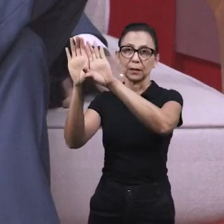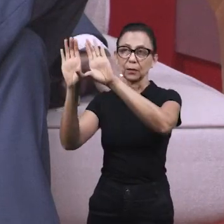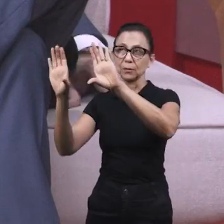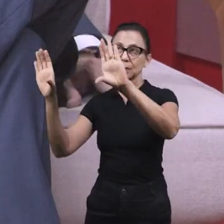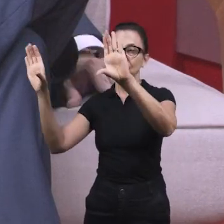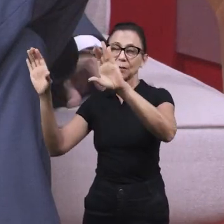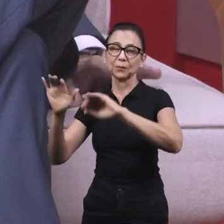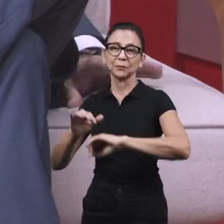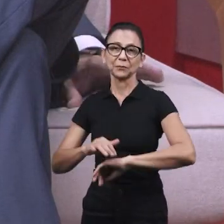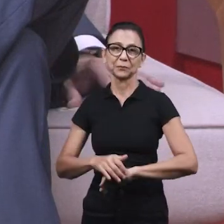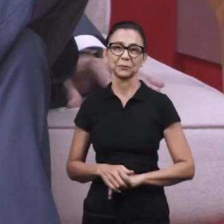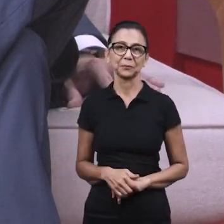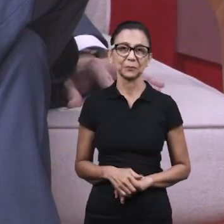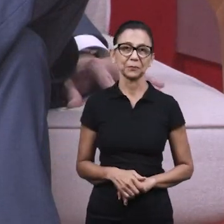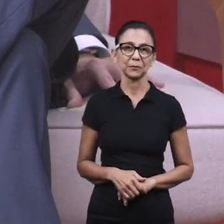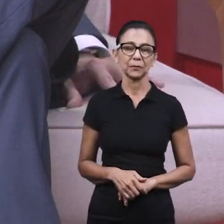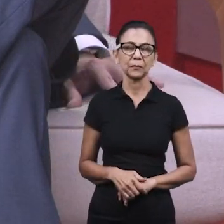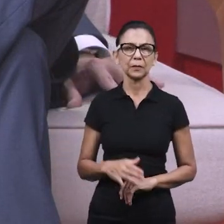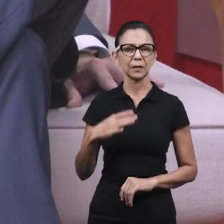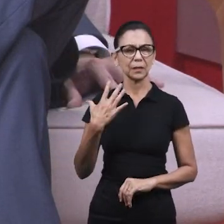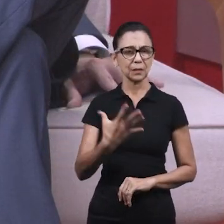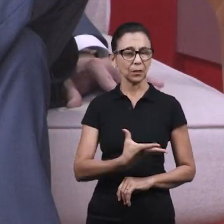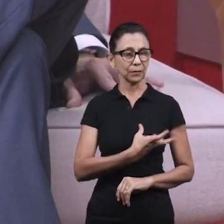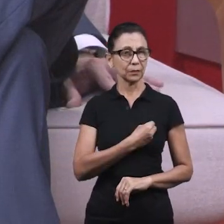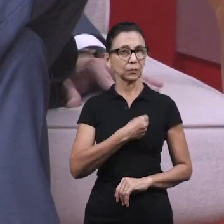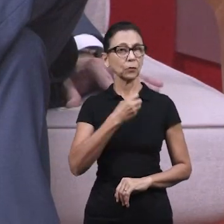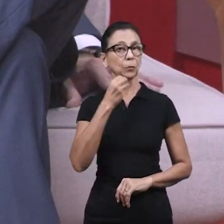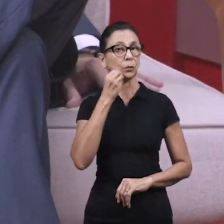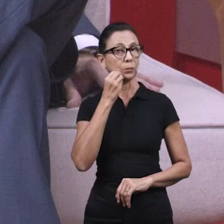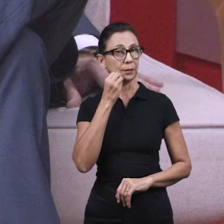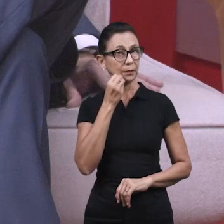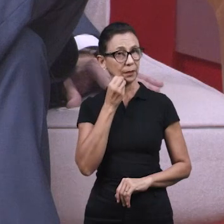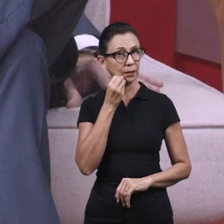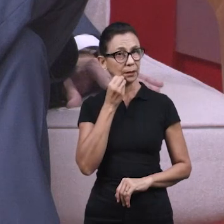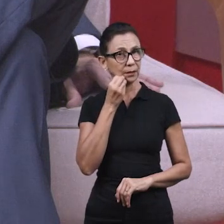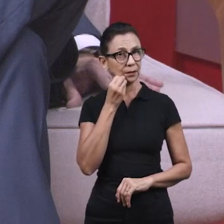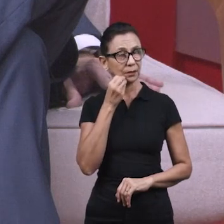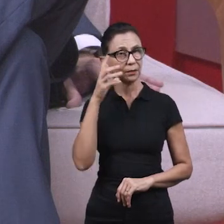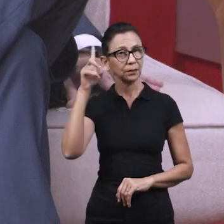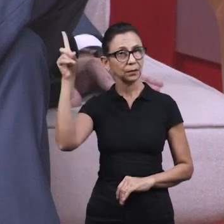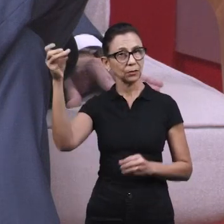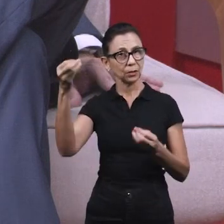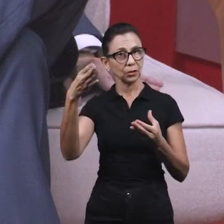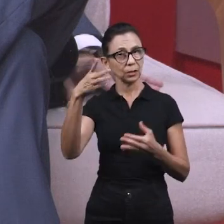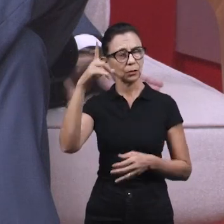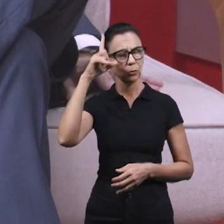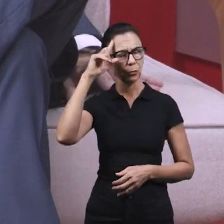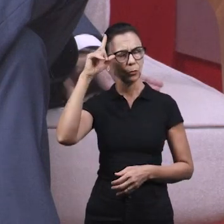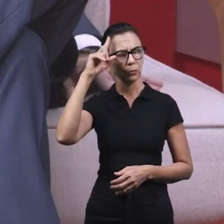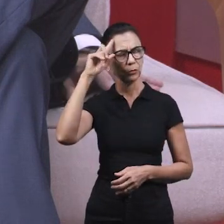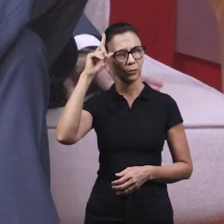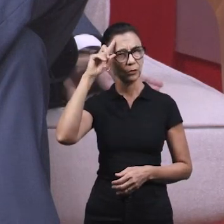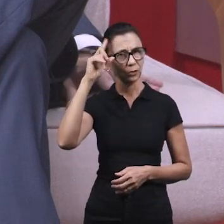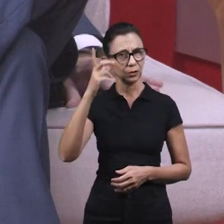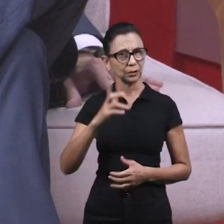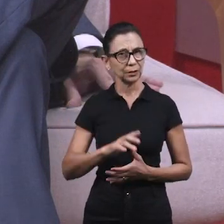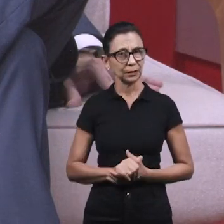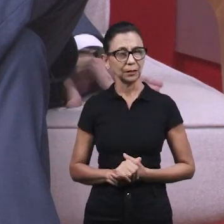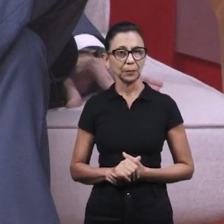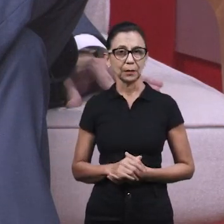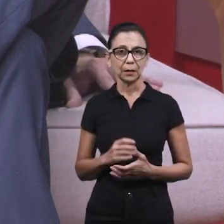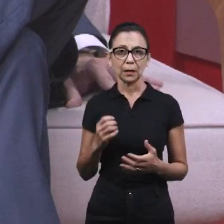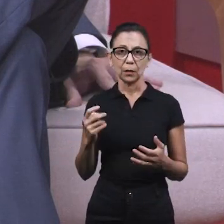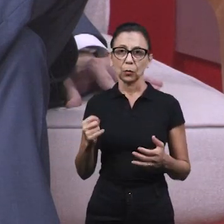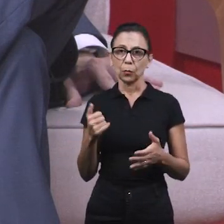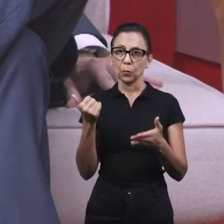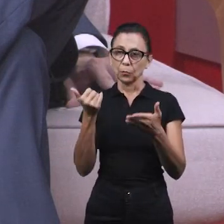está se encerrando. Como vemos de forma muito clara, como um exemplo aqui, para corroborar, na